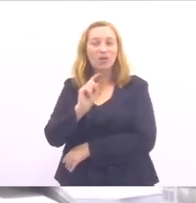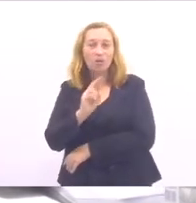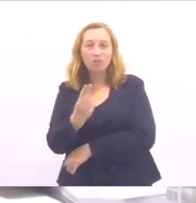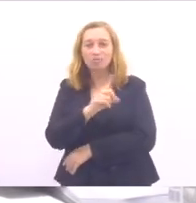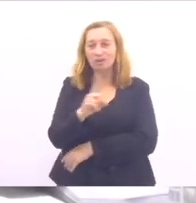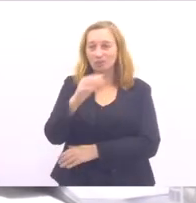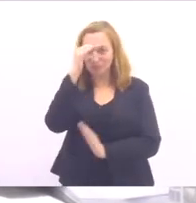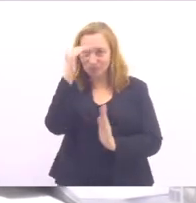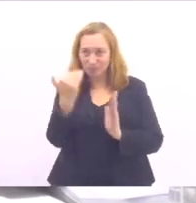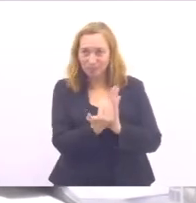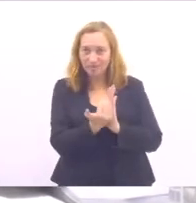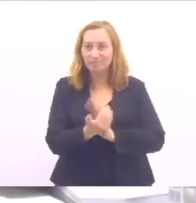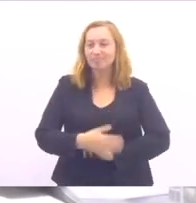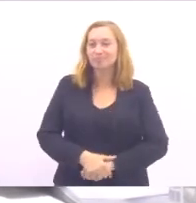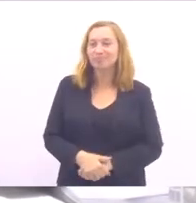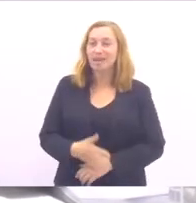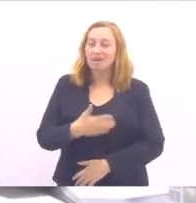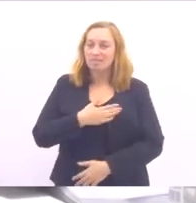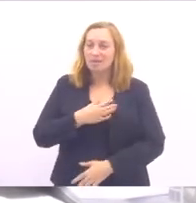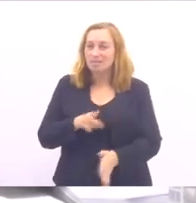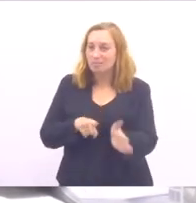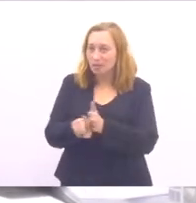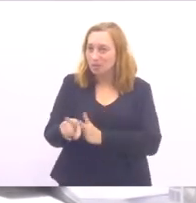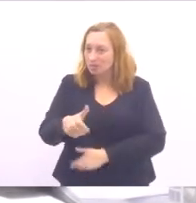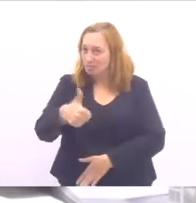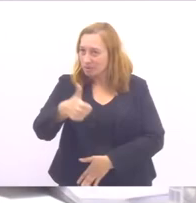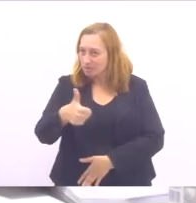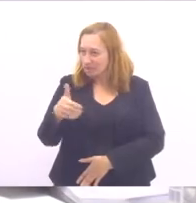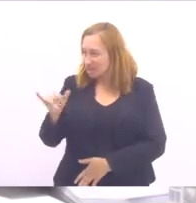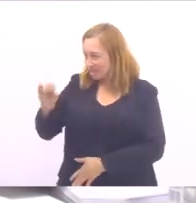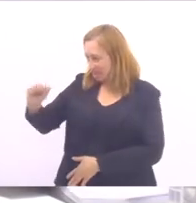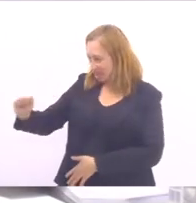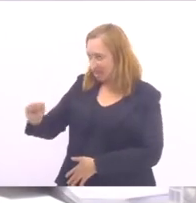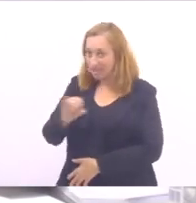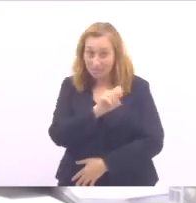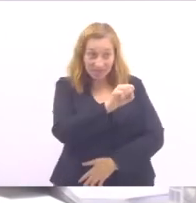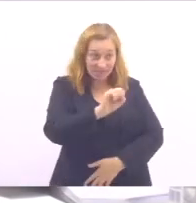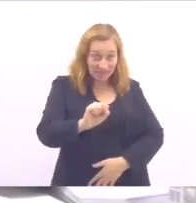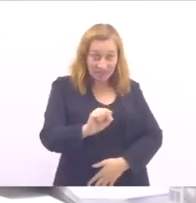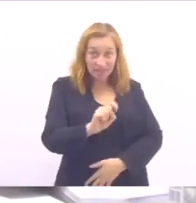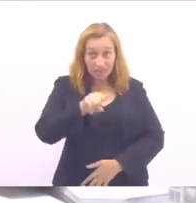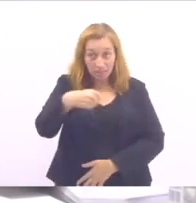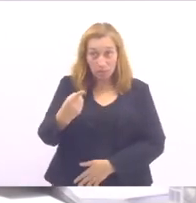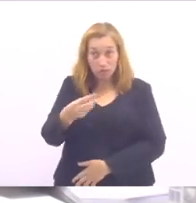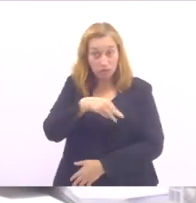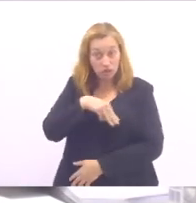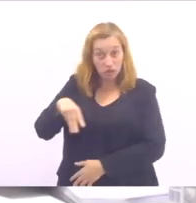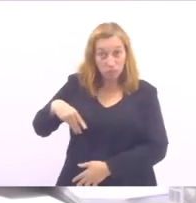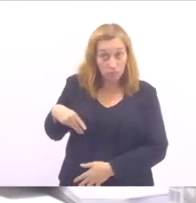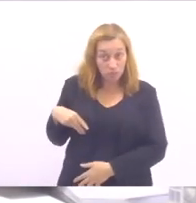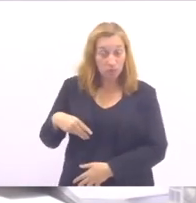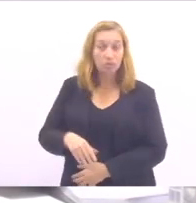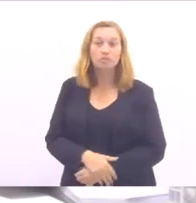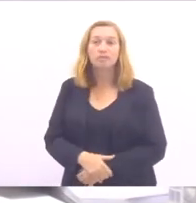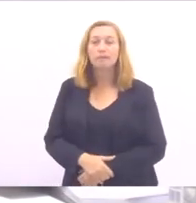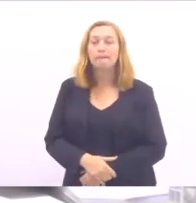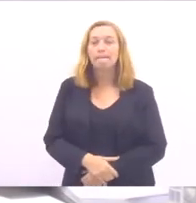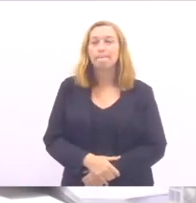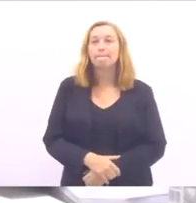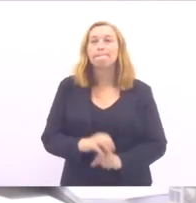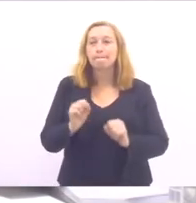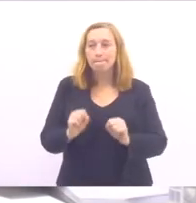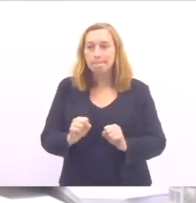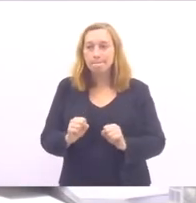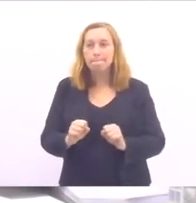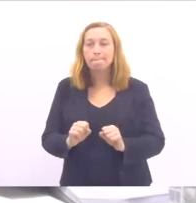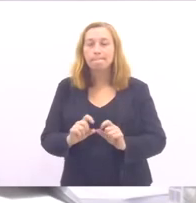cumprindo. E a minha pergunta, primeiro aqui para o INEA e para a SEA e depois para o Ministério Público pode